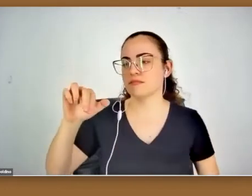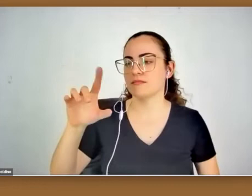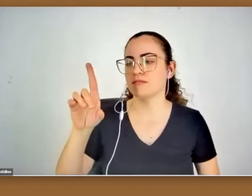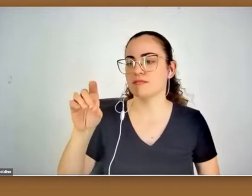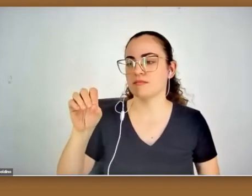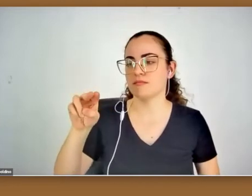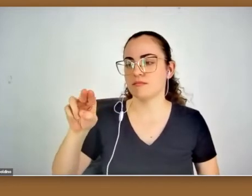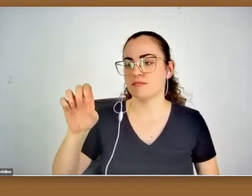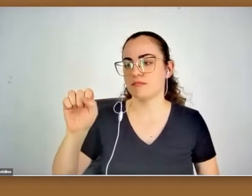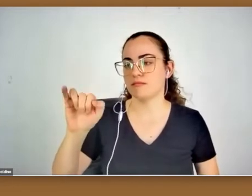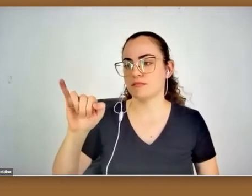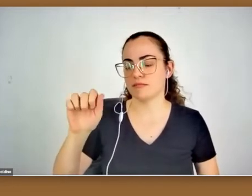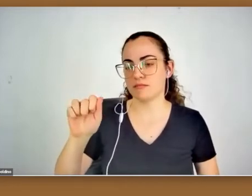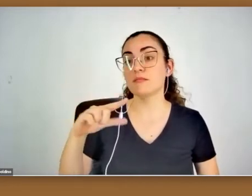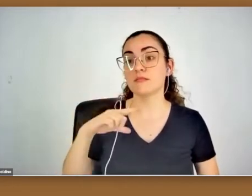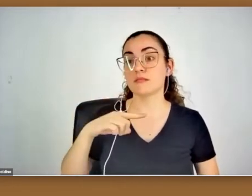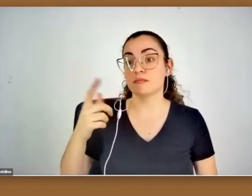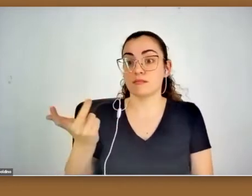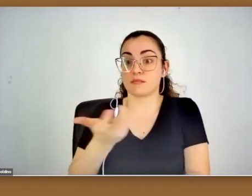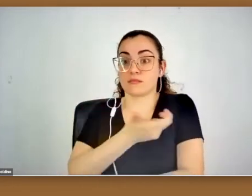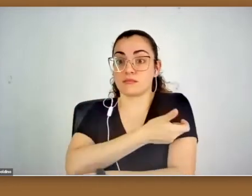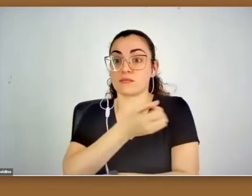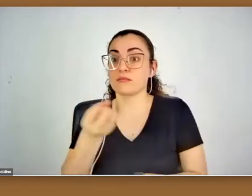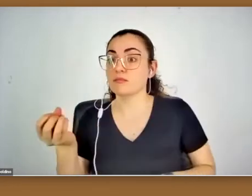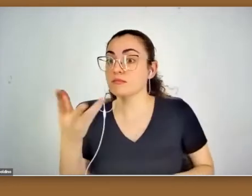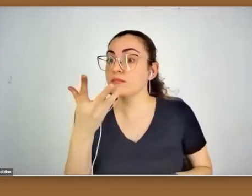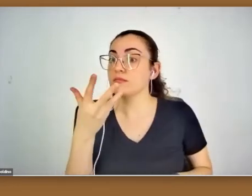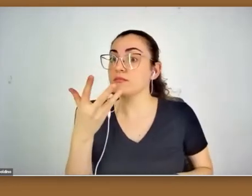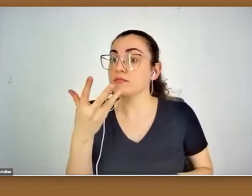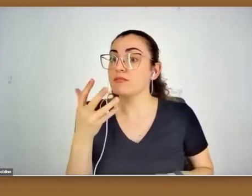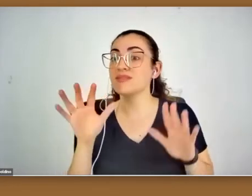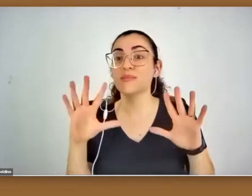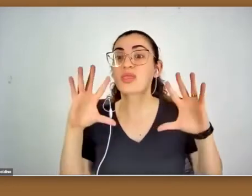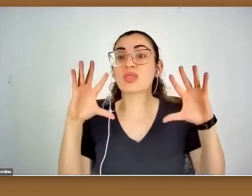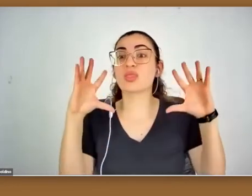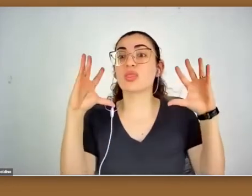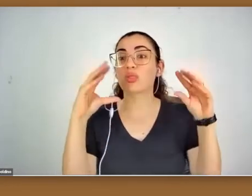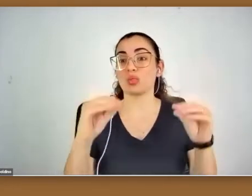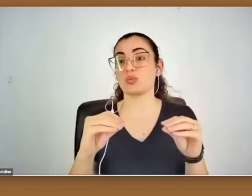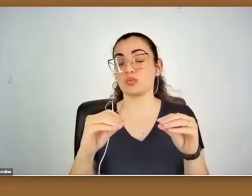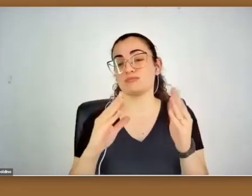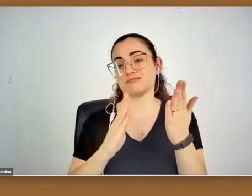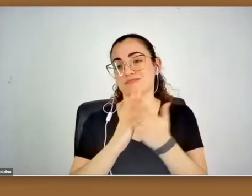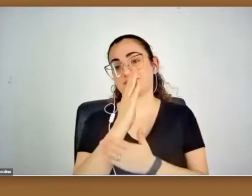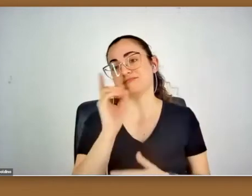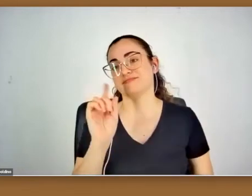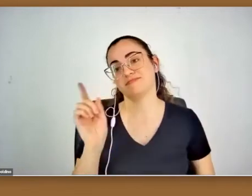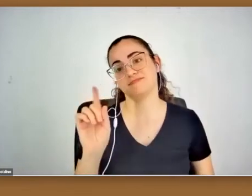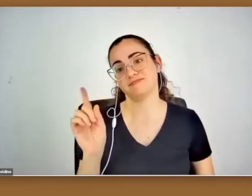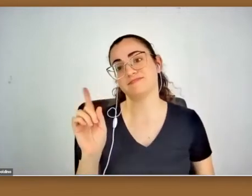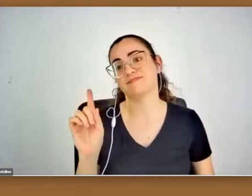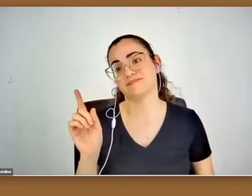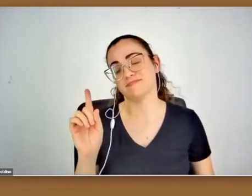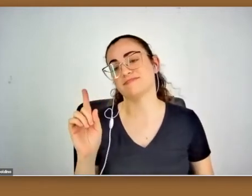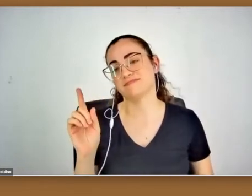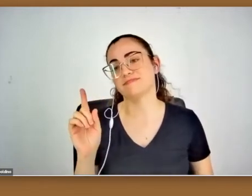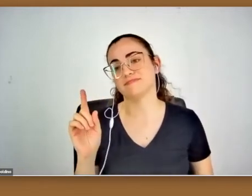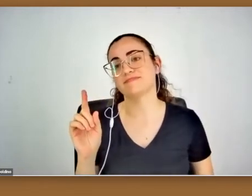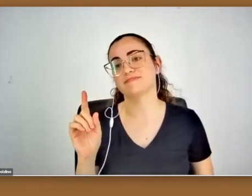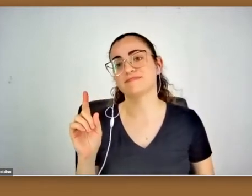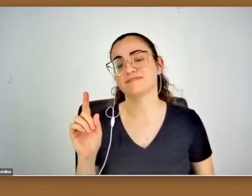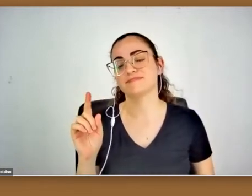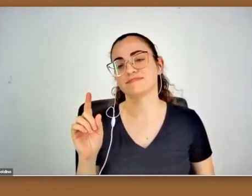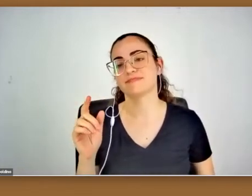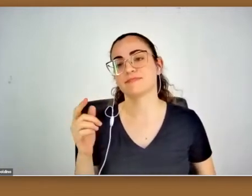para toda a população, né? Essa primeira vacina, inclusive, foi encontrado alguns problemas, porque ela tendia, se você não